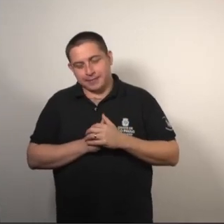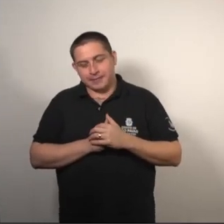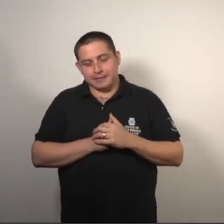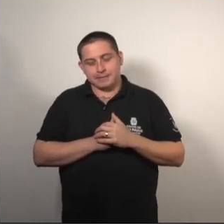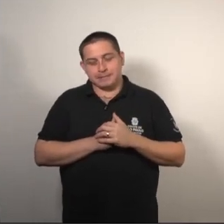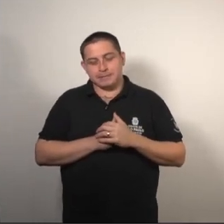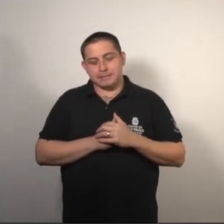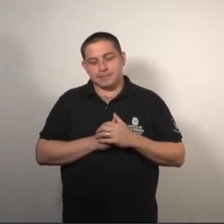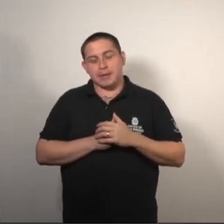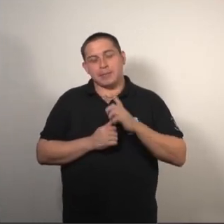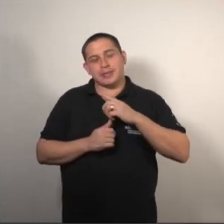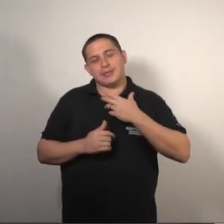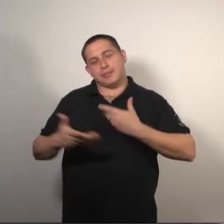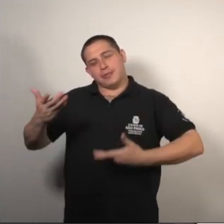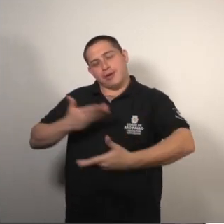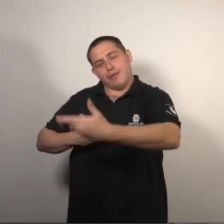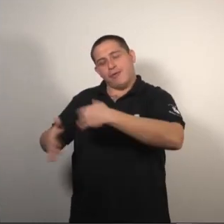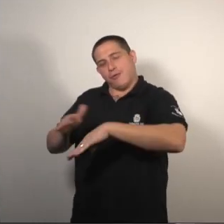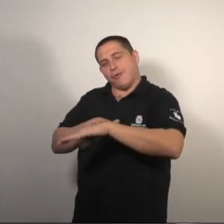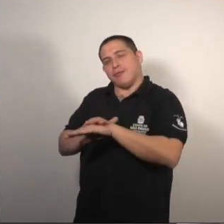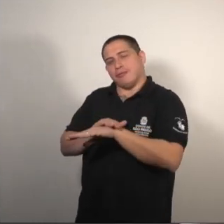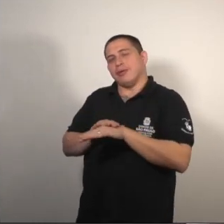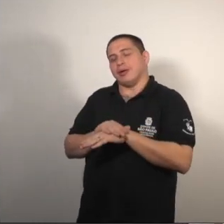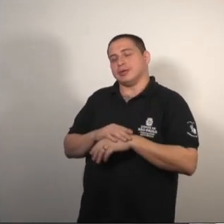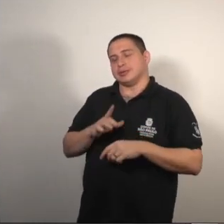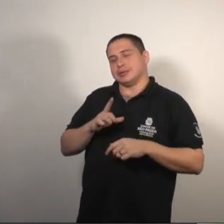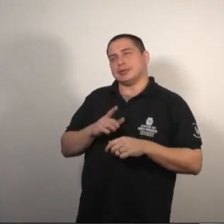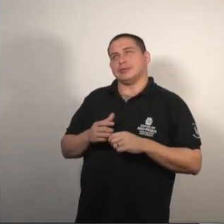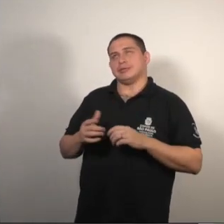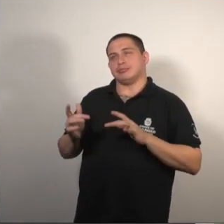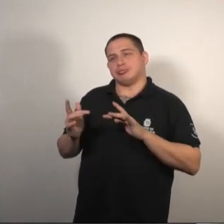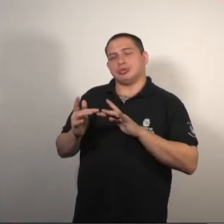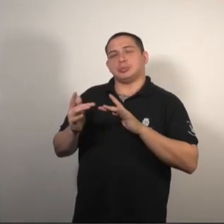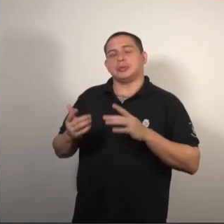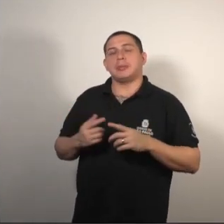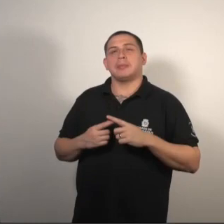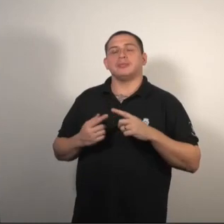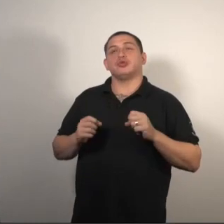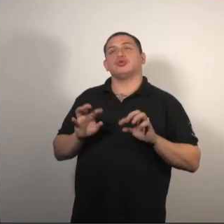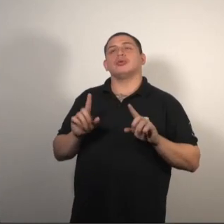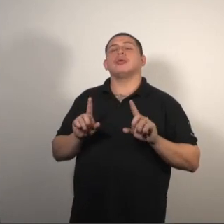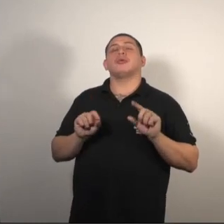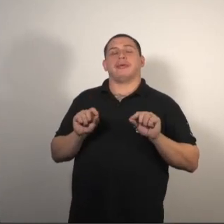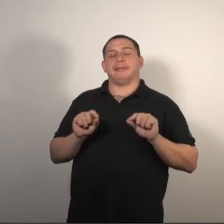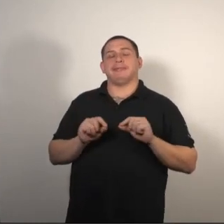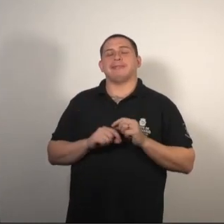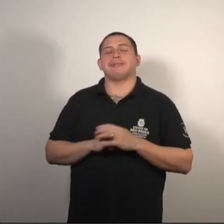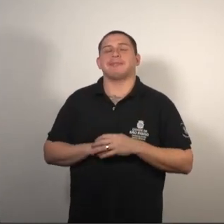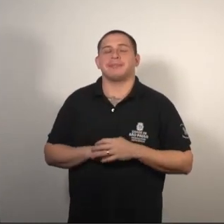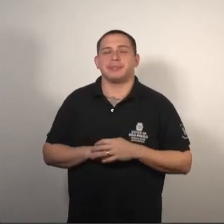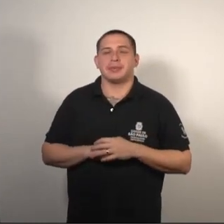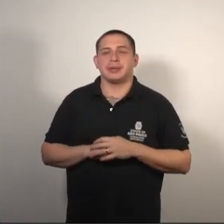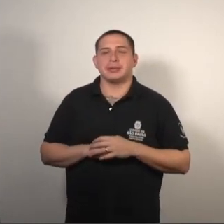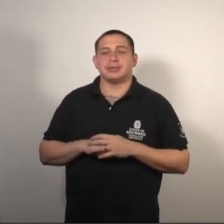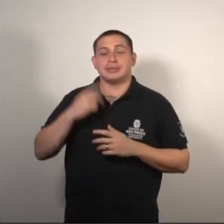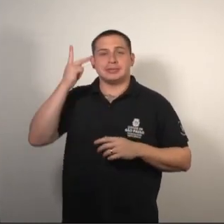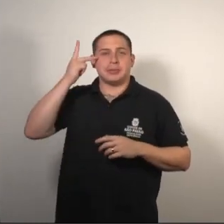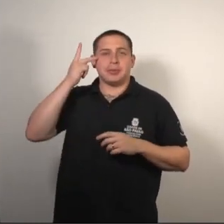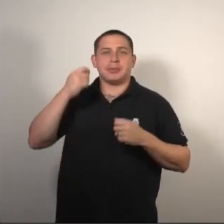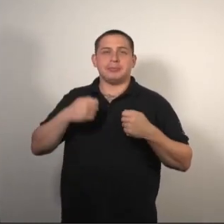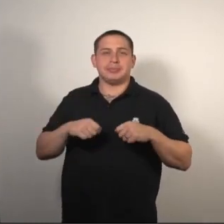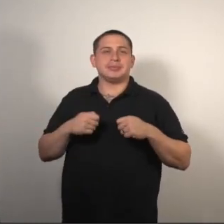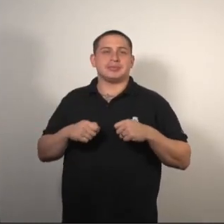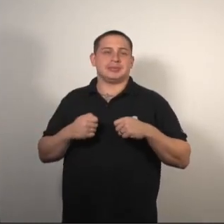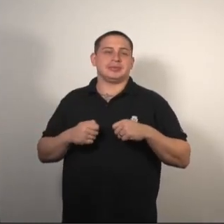Mas foi uma boa conversa, a gente poder demonstrar só que a cidade precisa de uma série